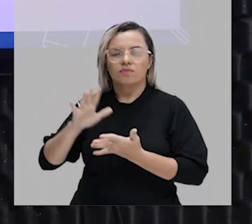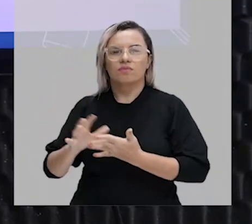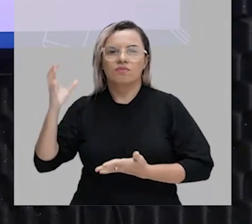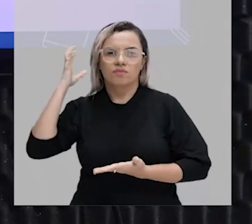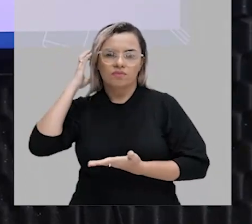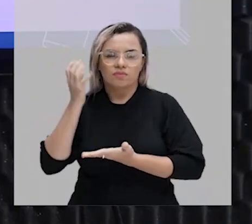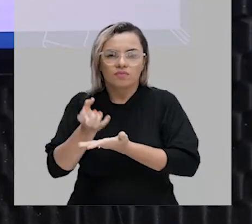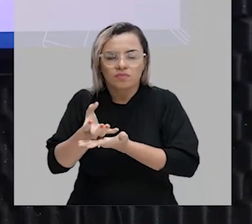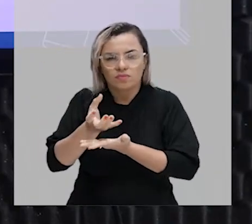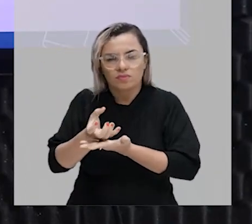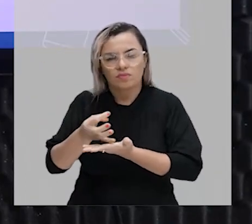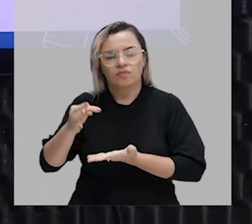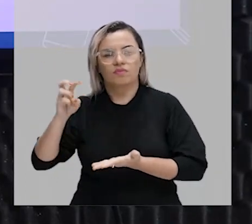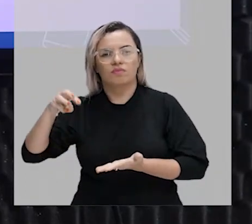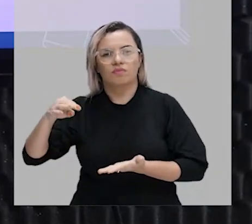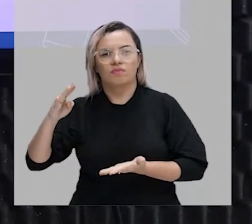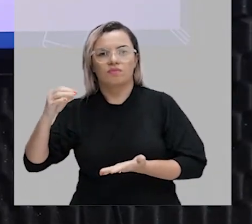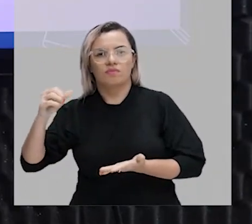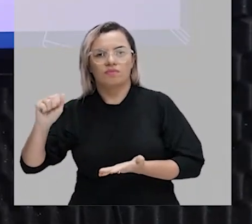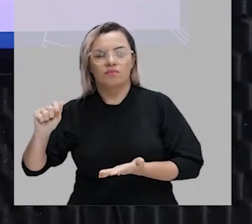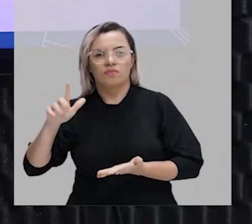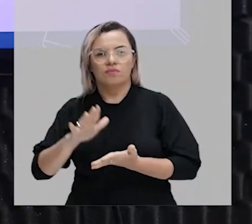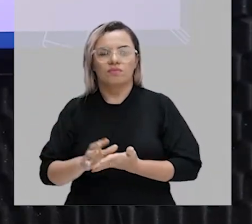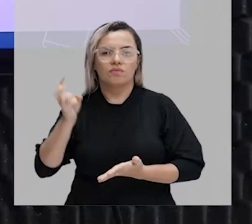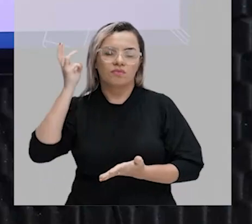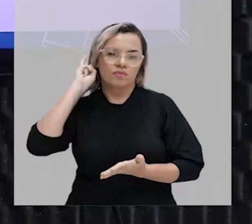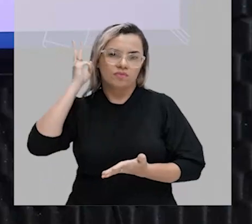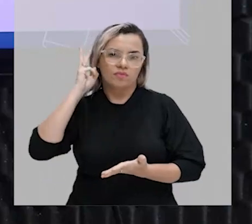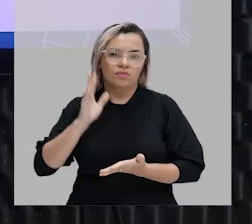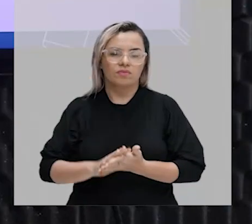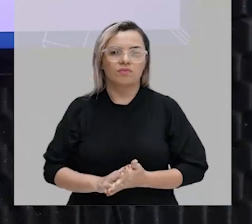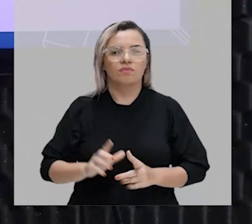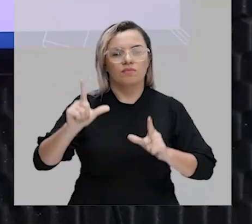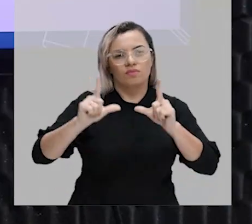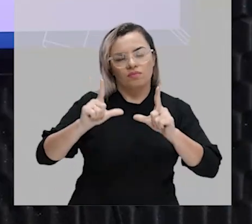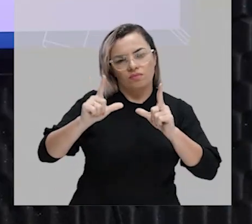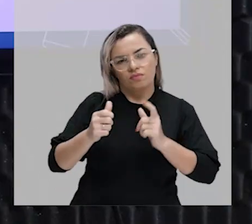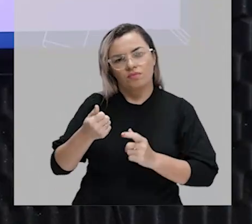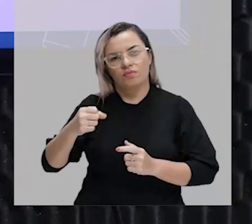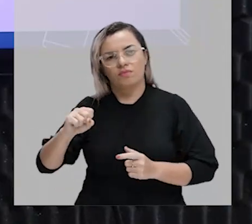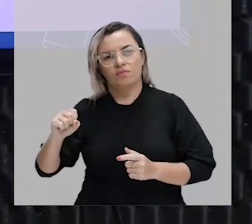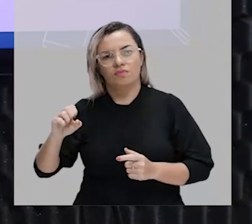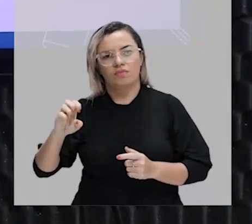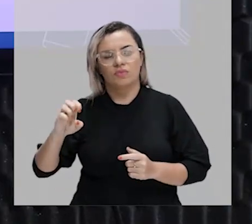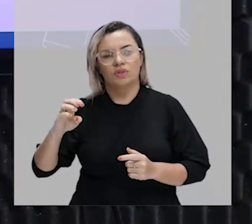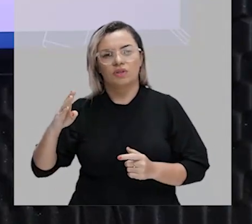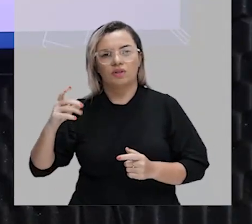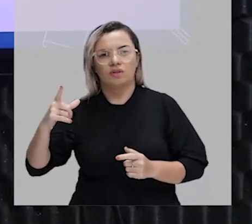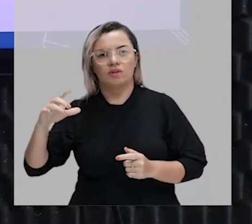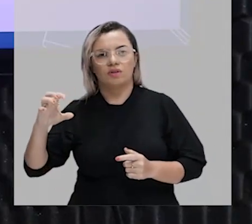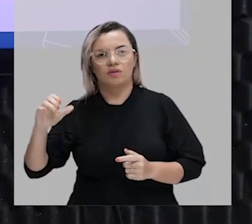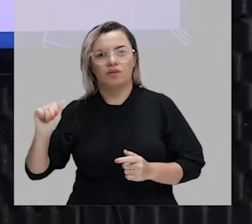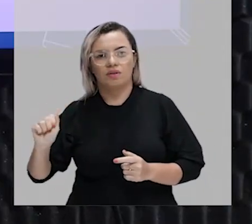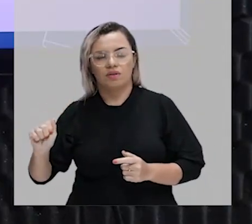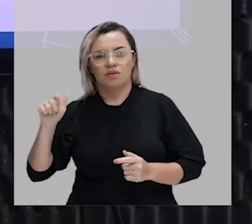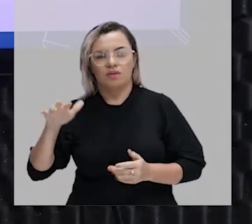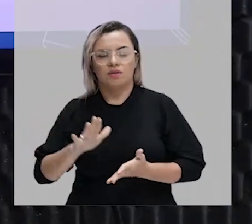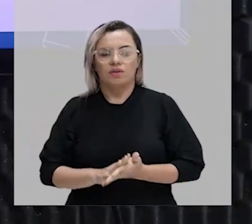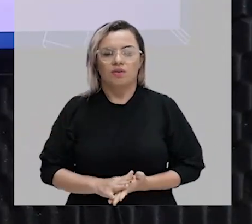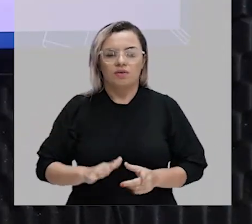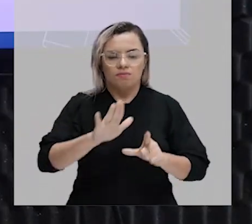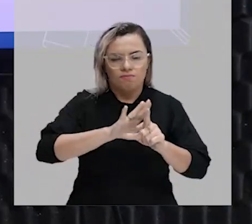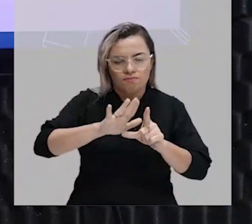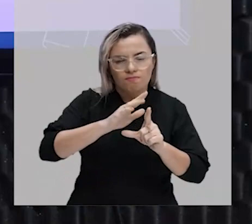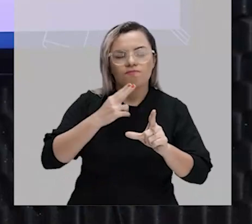podcasts pela Rádio Timbira, pelo Spotify, e estamos na TV Assembleia, beleza? Então procura lá, plataforma Gonçalves Dias. Para